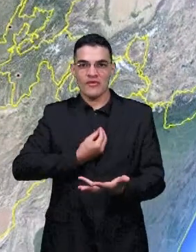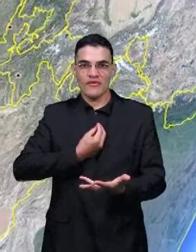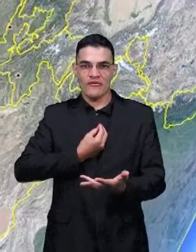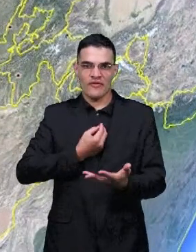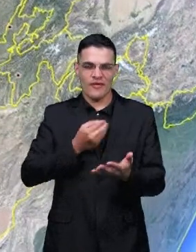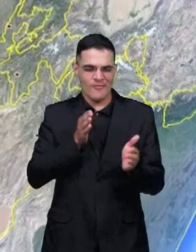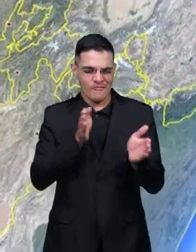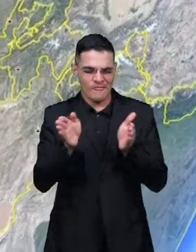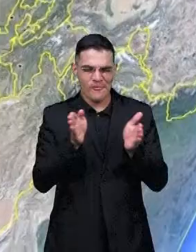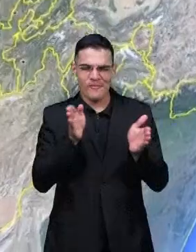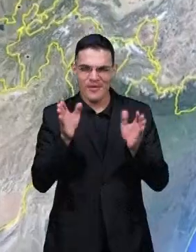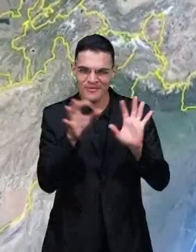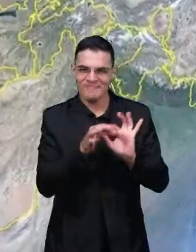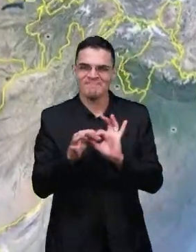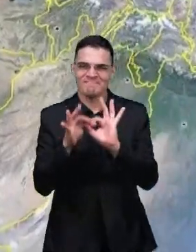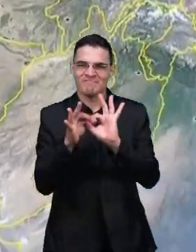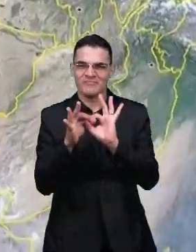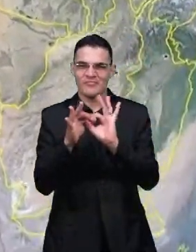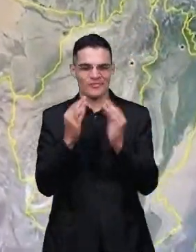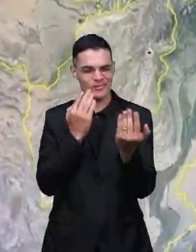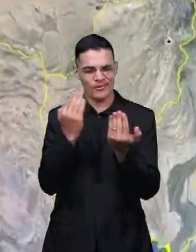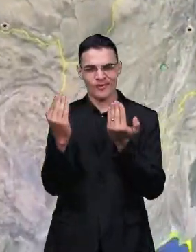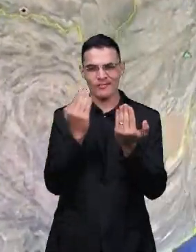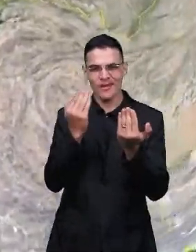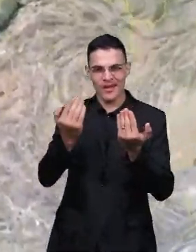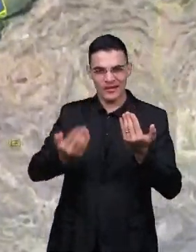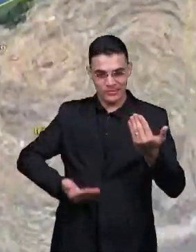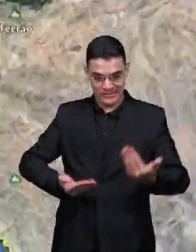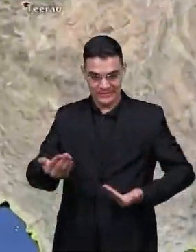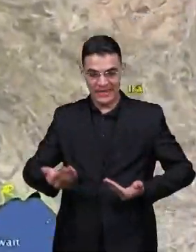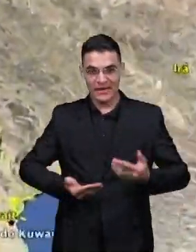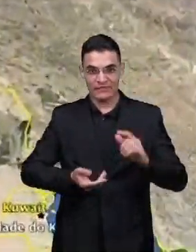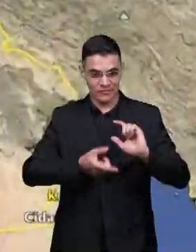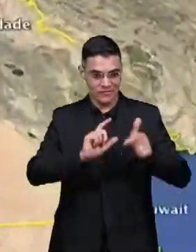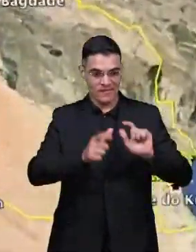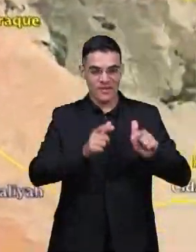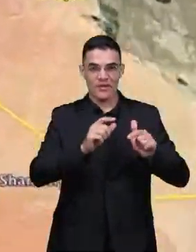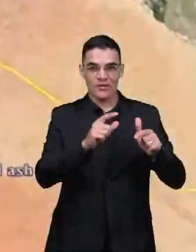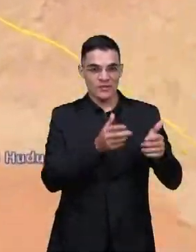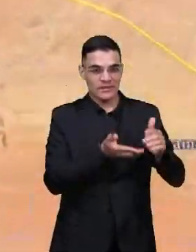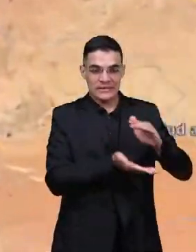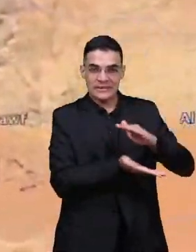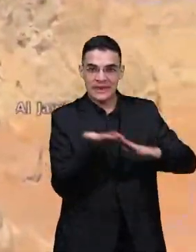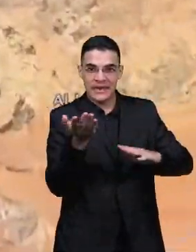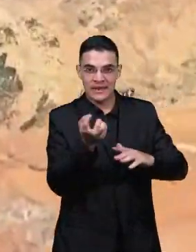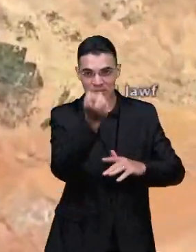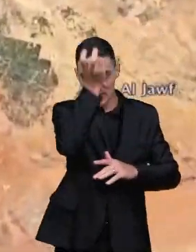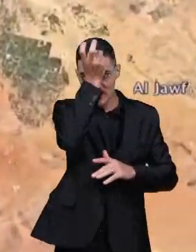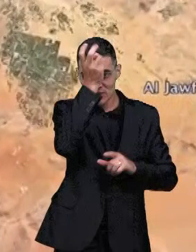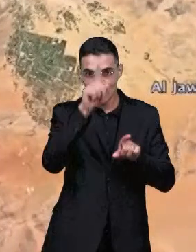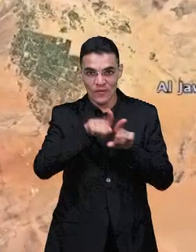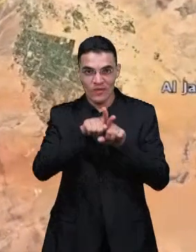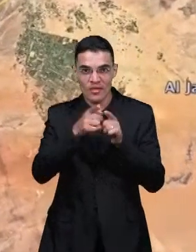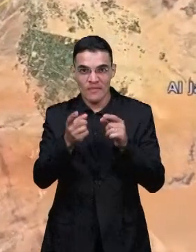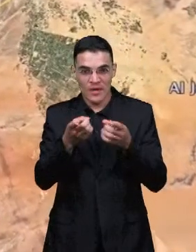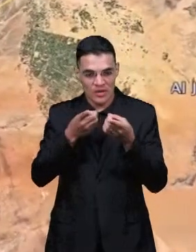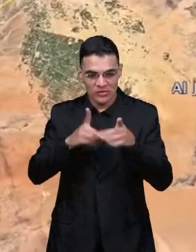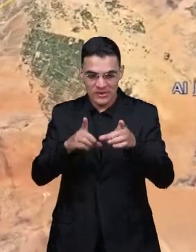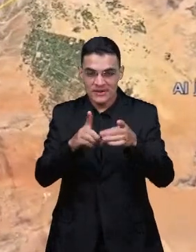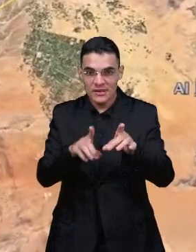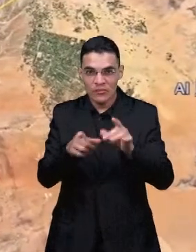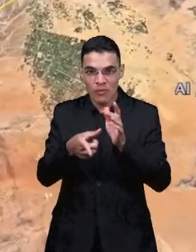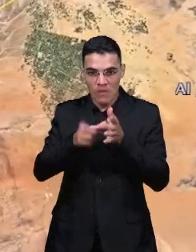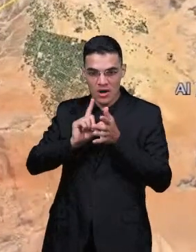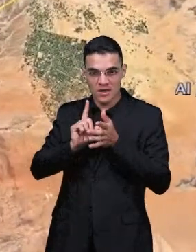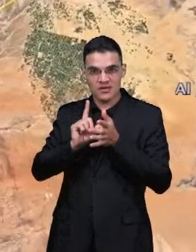momento de unidade e comunhão, como viveram os hebreus na saída do Egito e os discípulos com o Senhor Jesus na